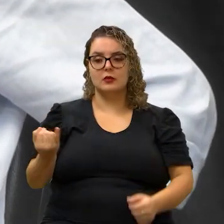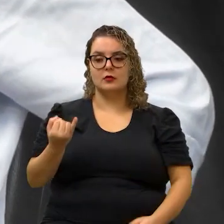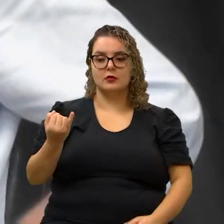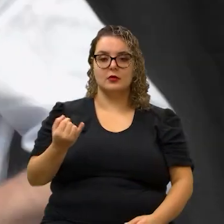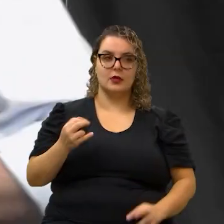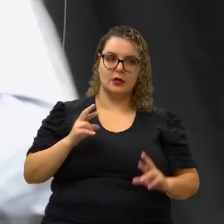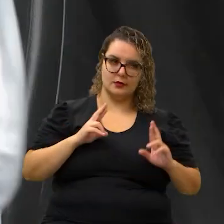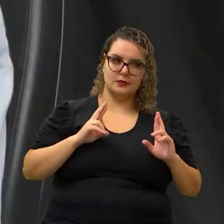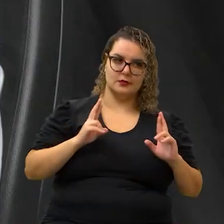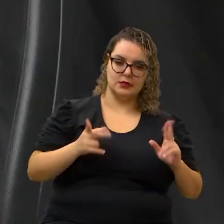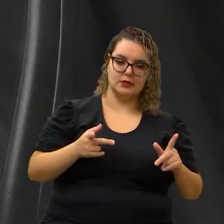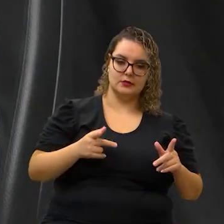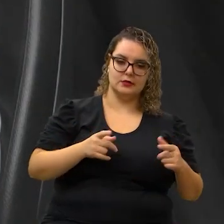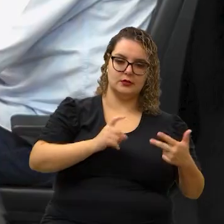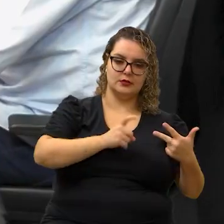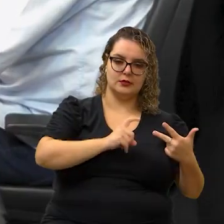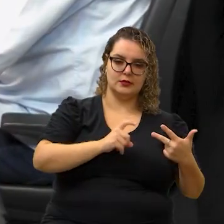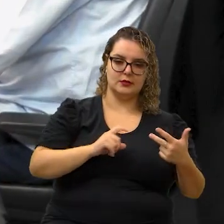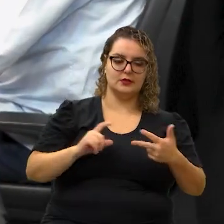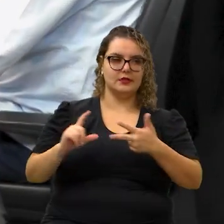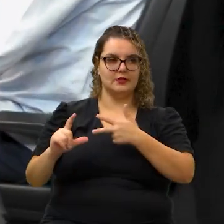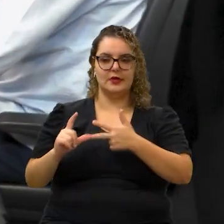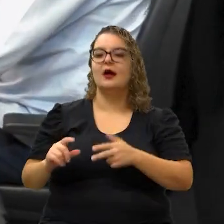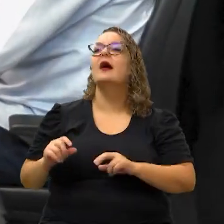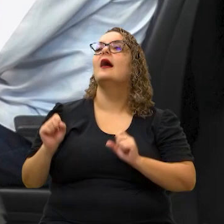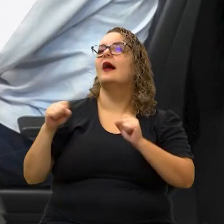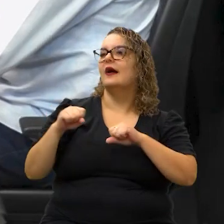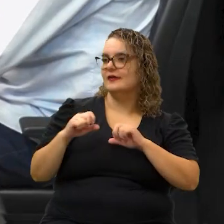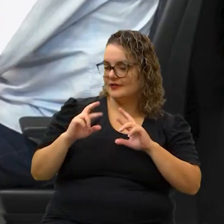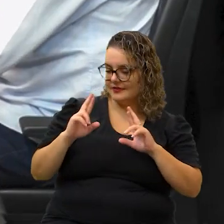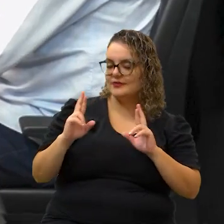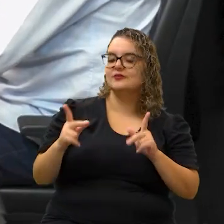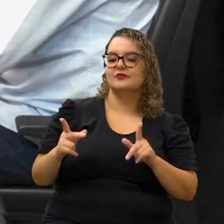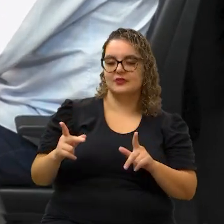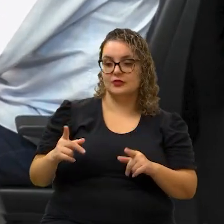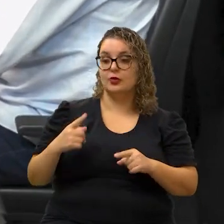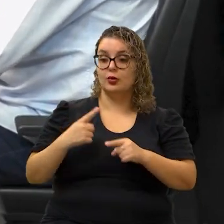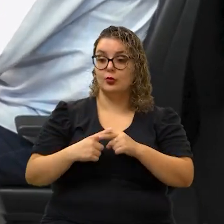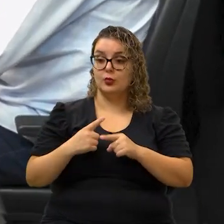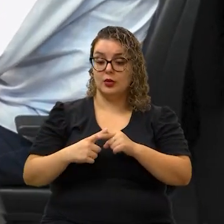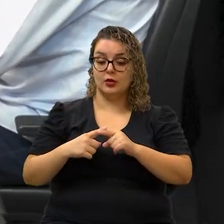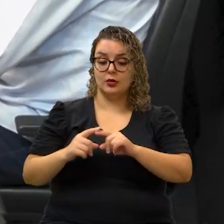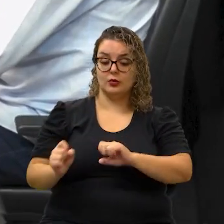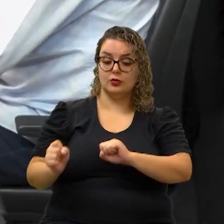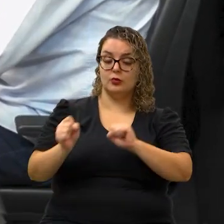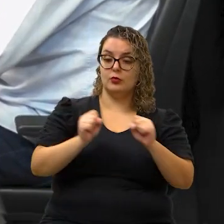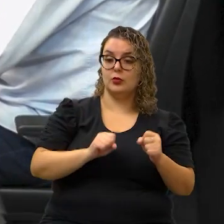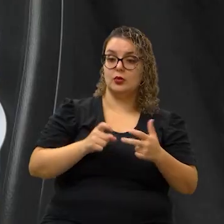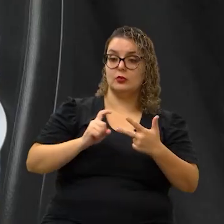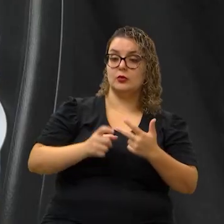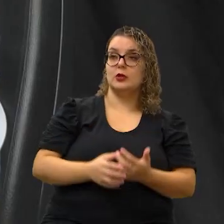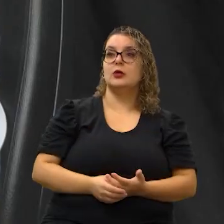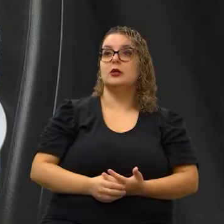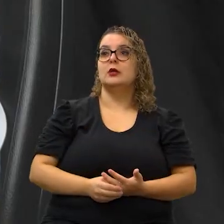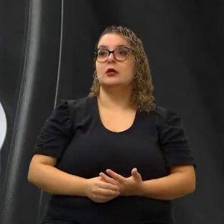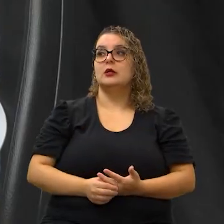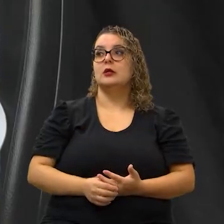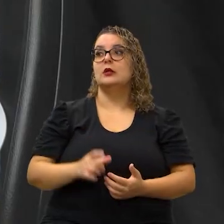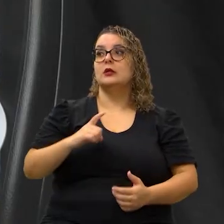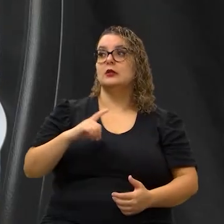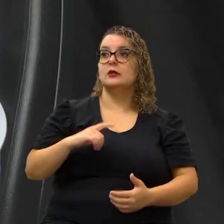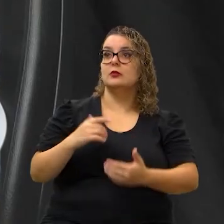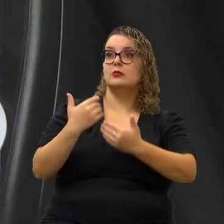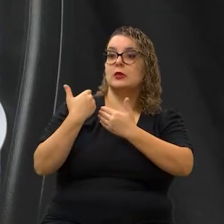rica, importante. É muito diferente ser do executivo e ser do legislativo? É muito diferente. Porque no poder executivo você tem